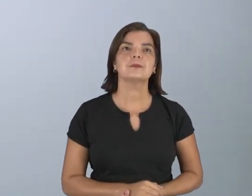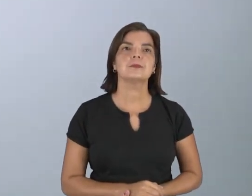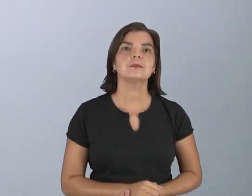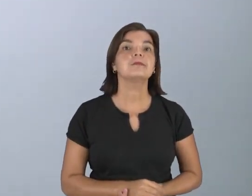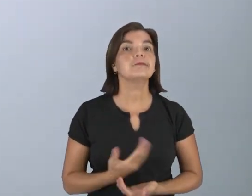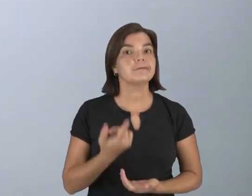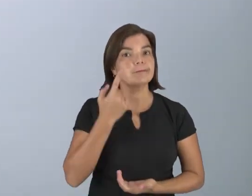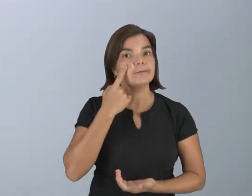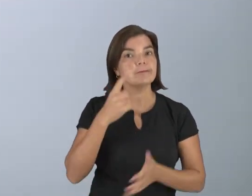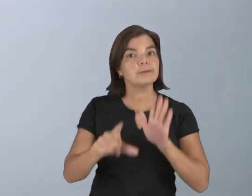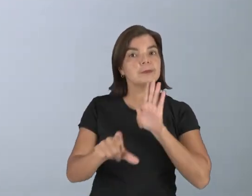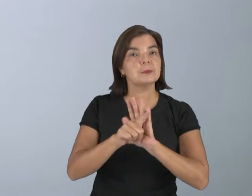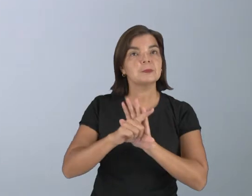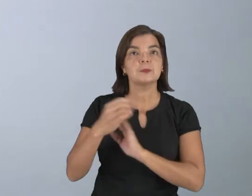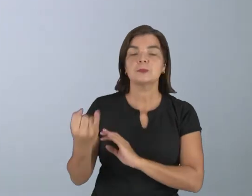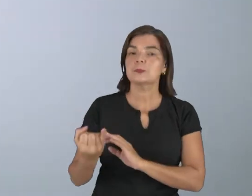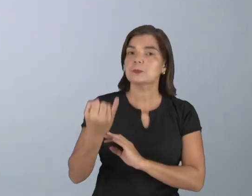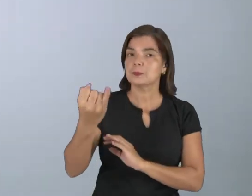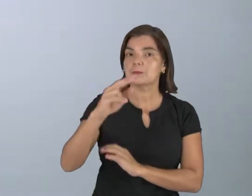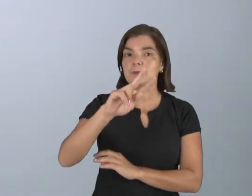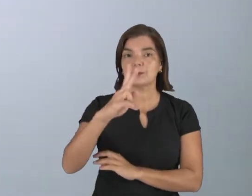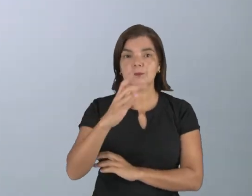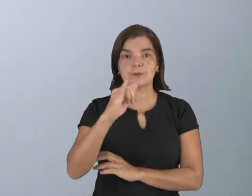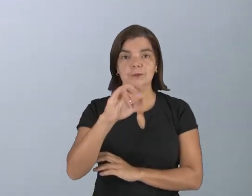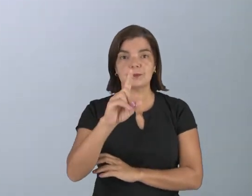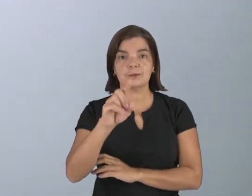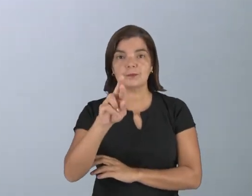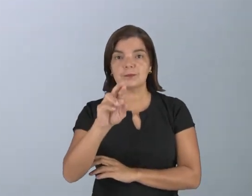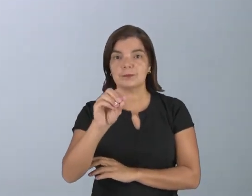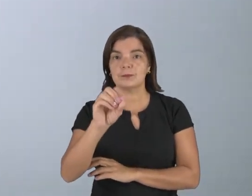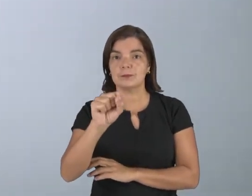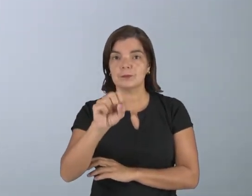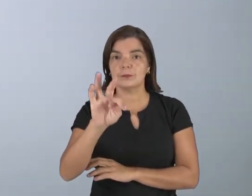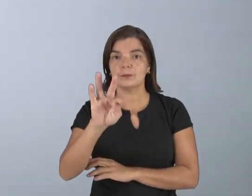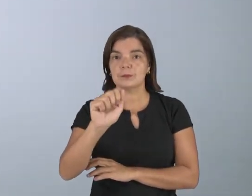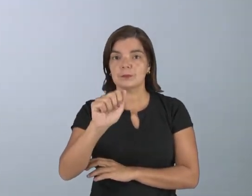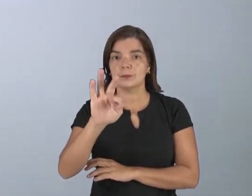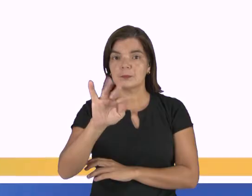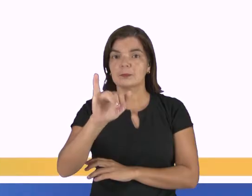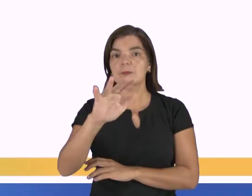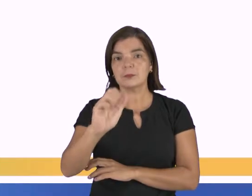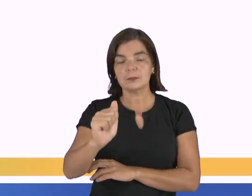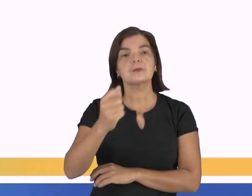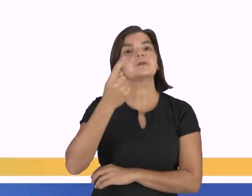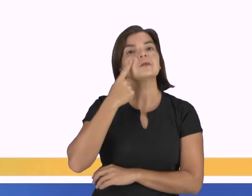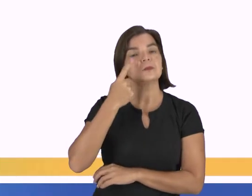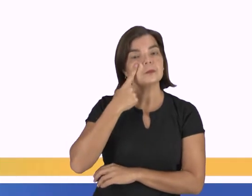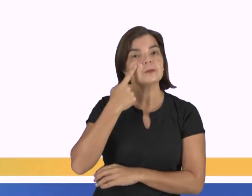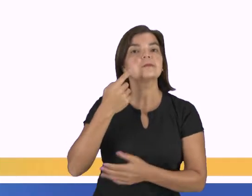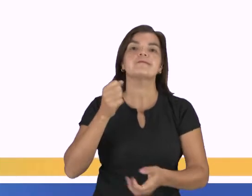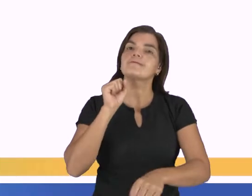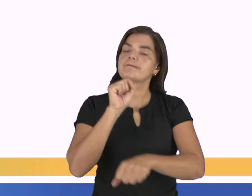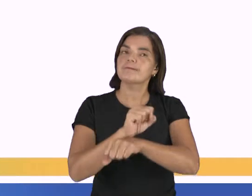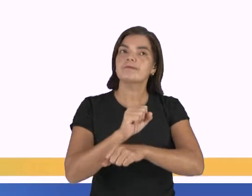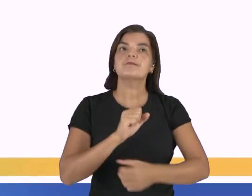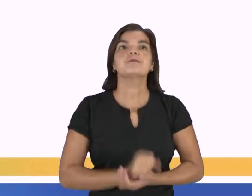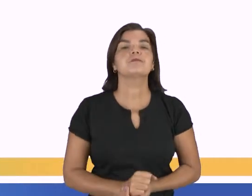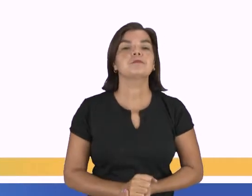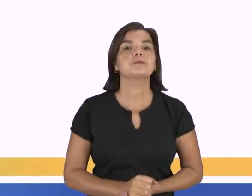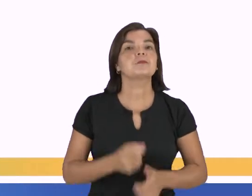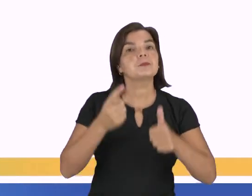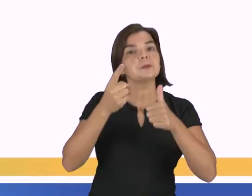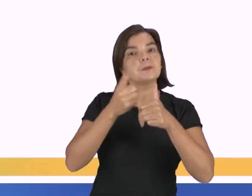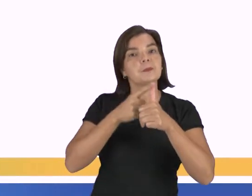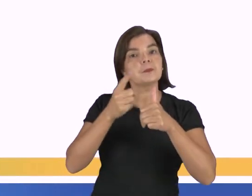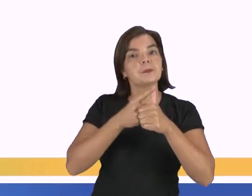E aí já vamos para a lei fundamental, que o princípio de Steve é justamente essa lei fundamental da hidrostática, para esses corpos parados ali. Então a primeira